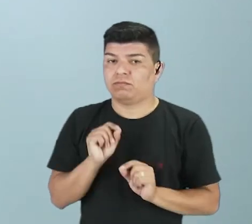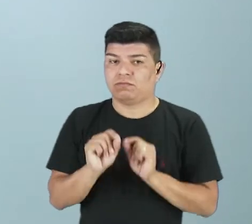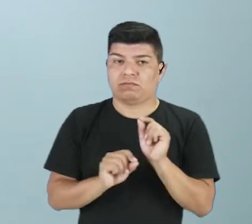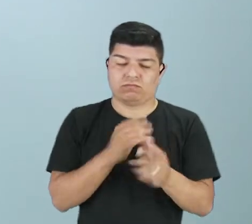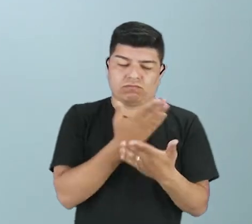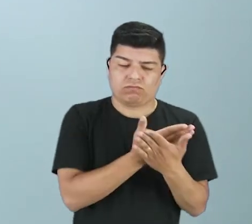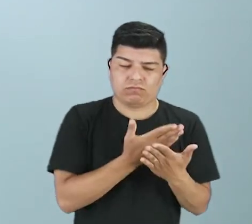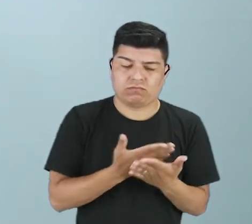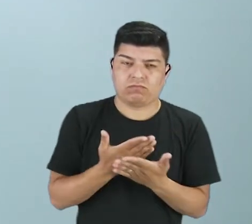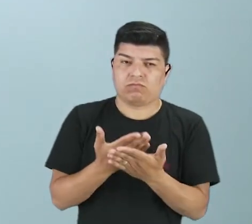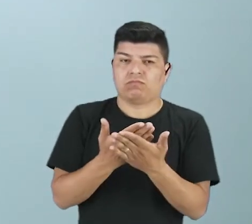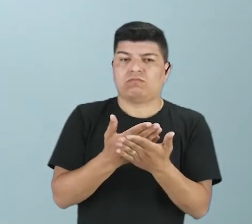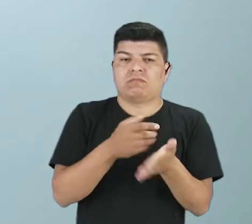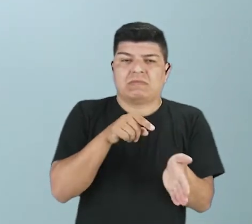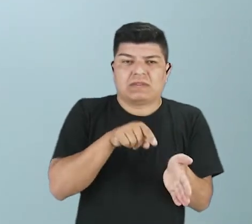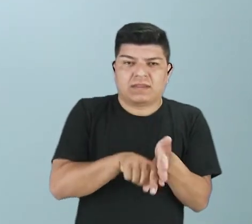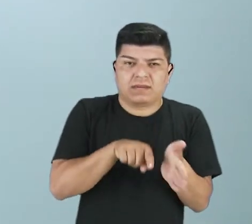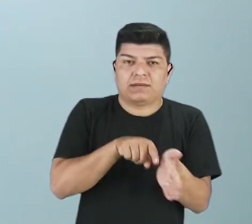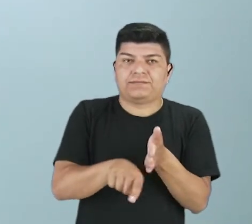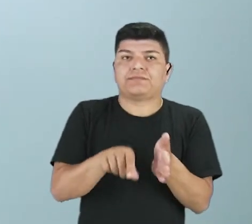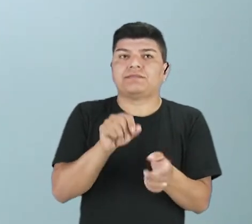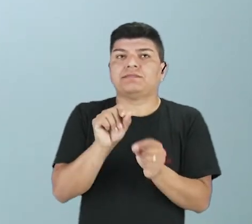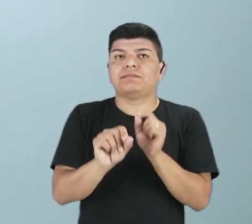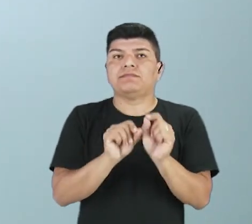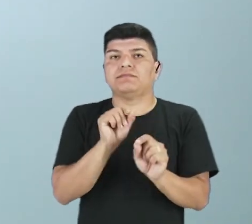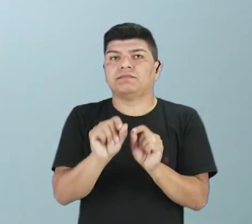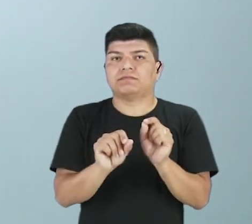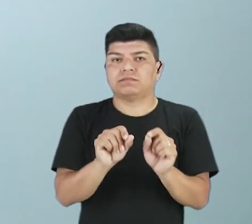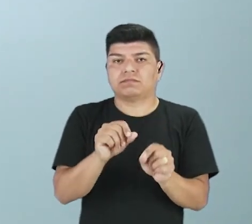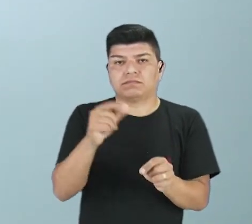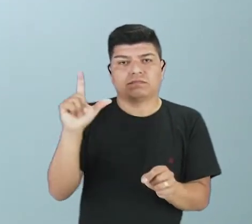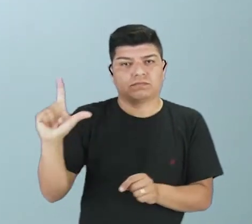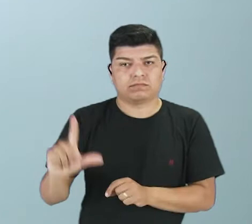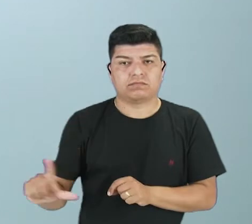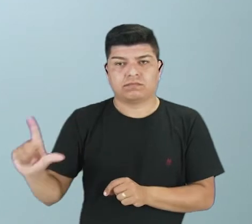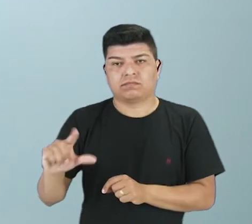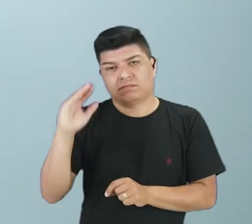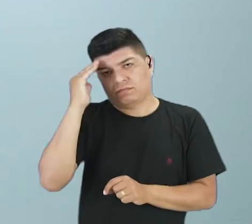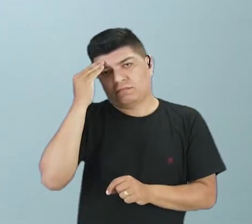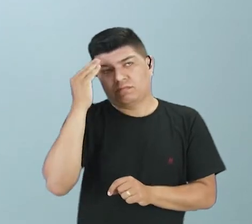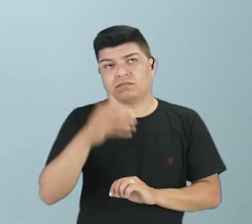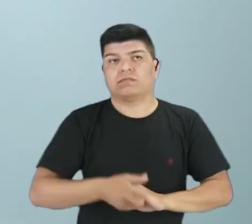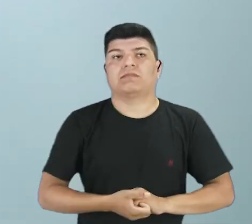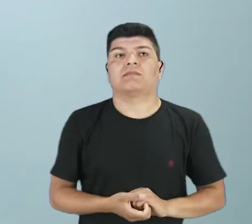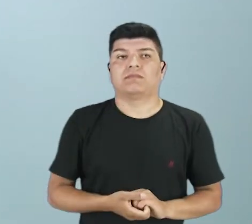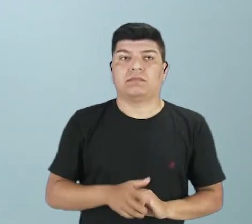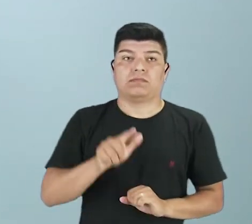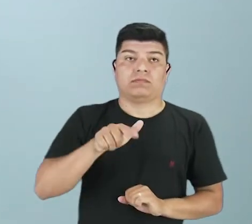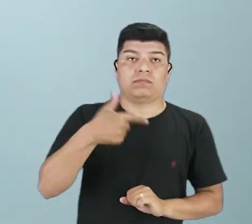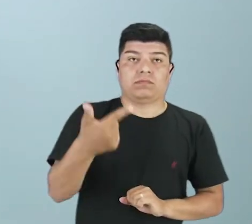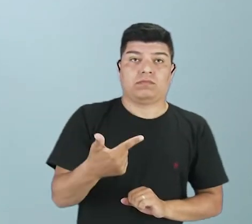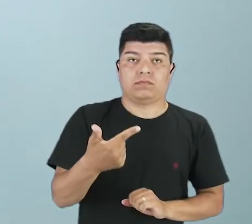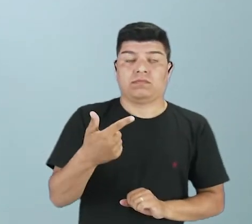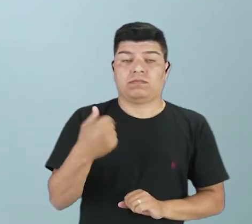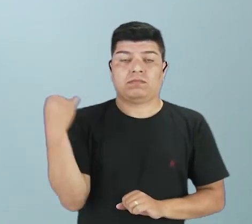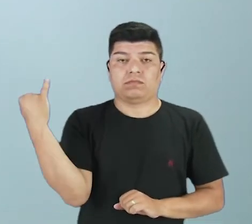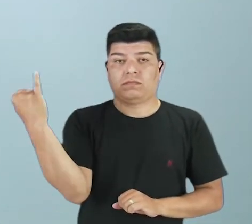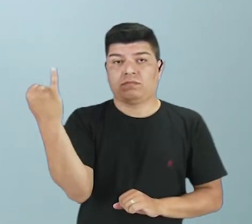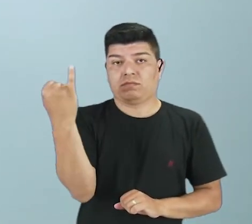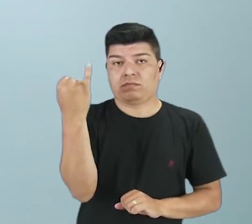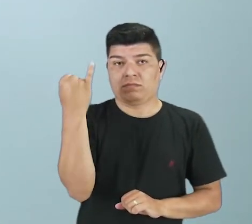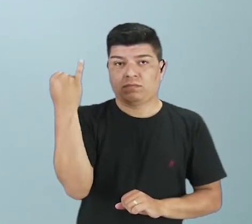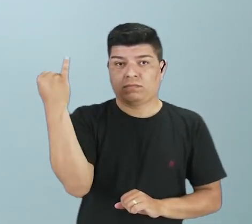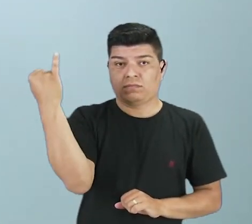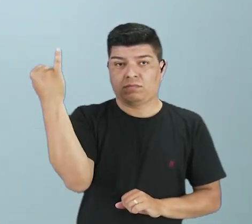de estudo, de crítica literária, para que a gente possa entender, tá? E depois, é muito importante